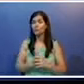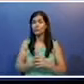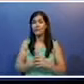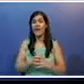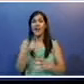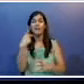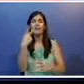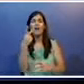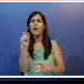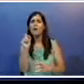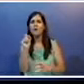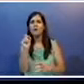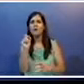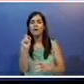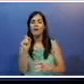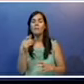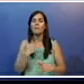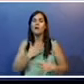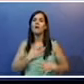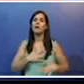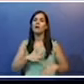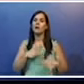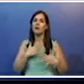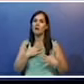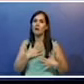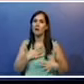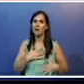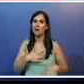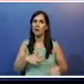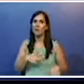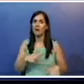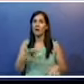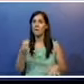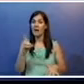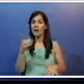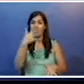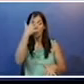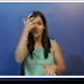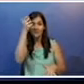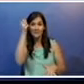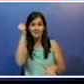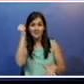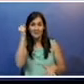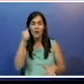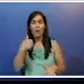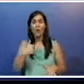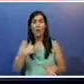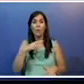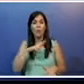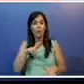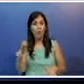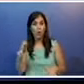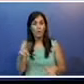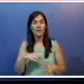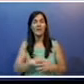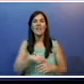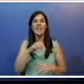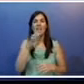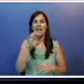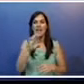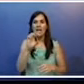lhes dirá, bem devagarinho, para que não esqueçam nunca: o meu nome é